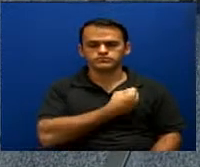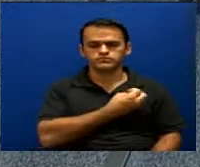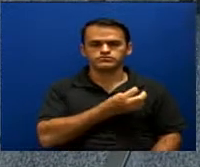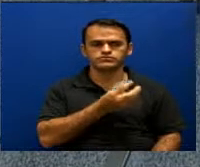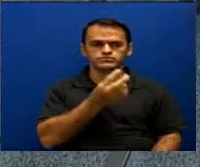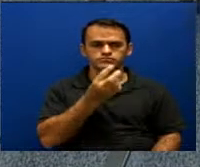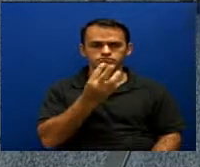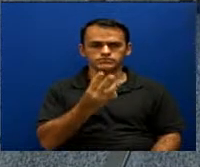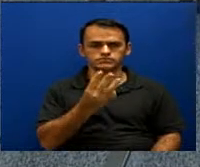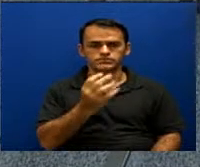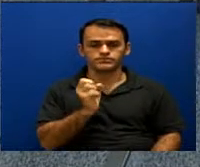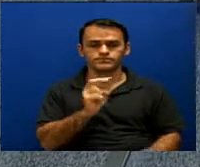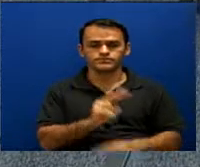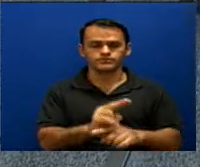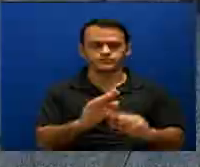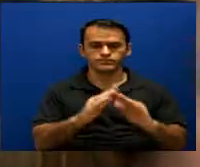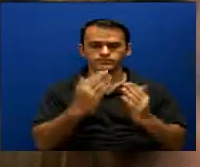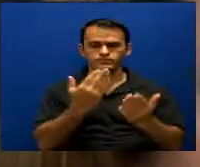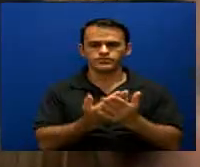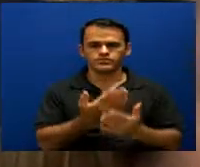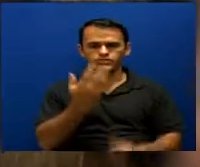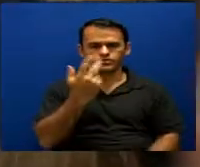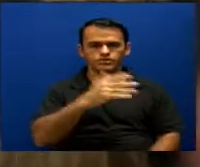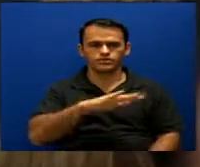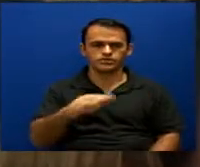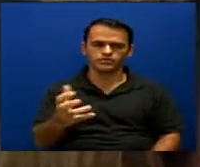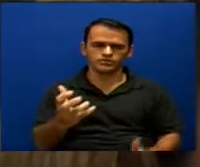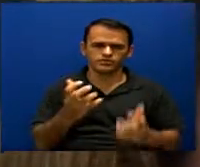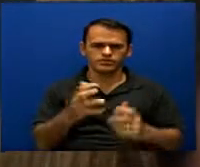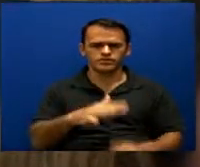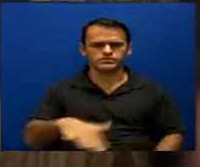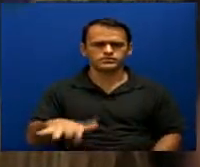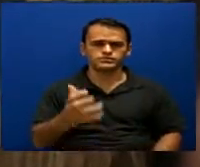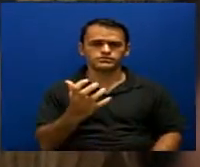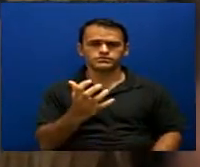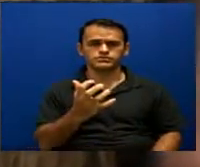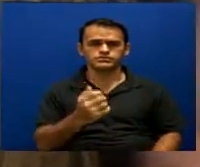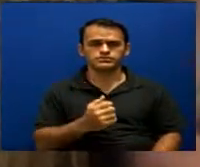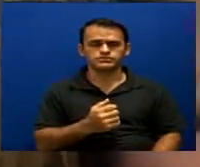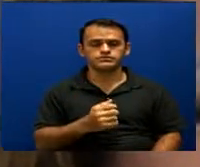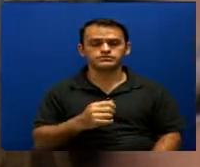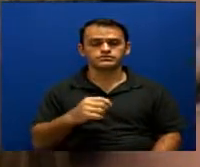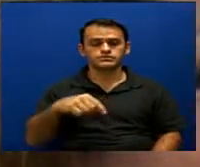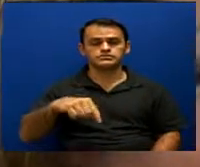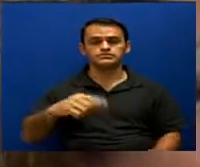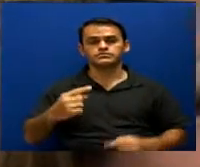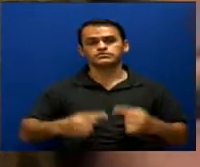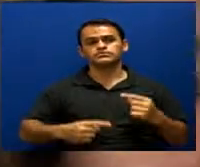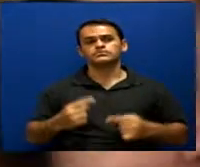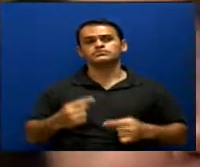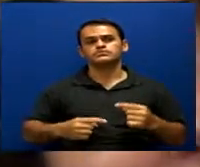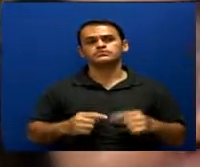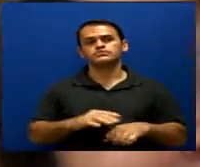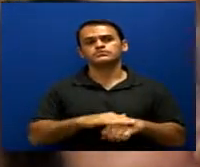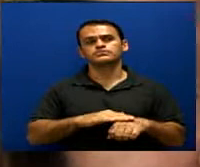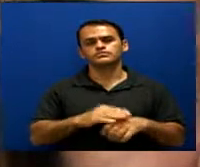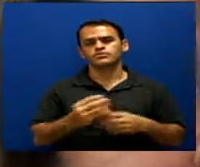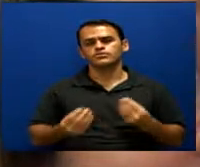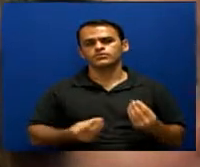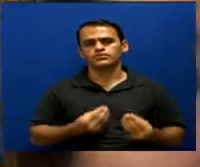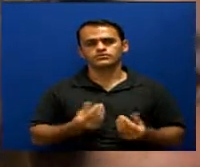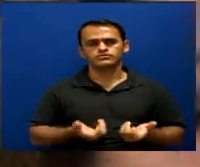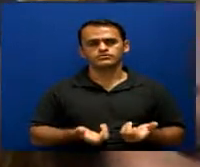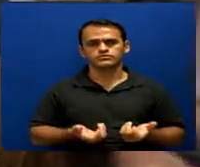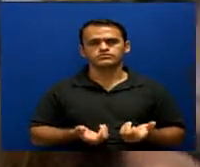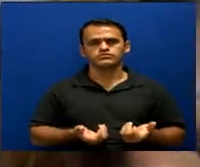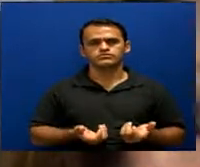que aumenta vagas em creche, é claro que todo mundo quer isso. Mas a primeira coisa que a gente discutiu aqui é como a gente vai fazer isso. Porque